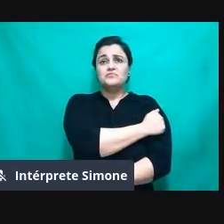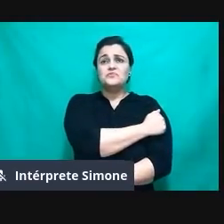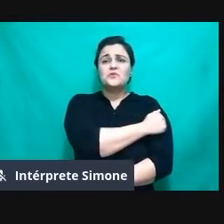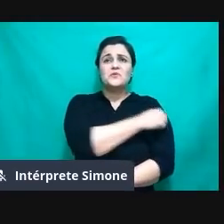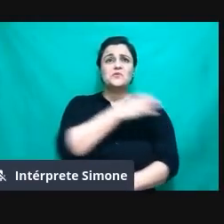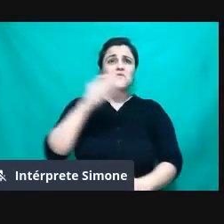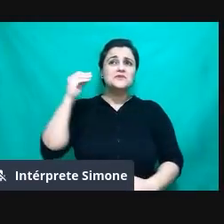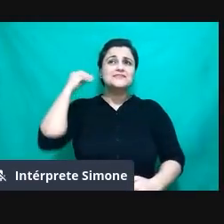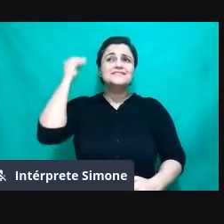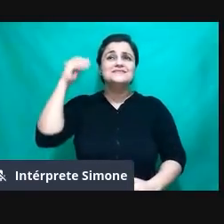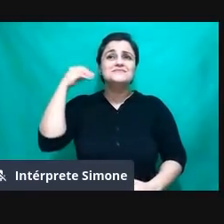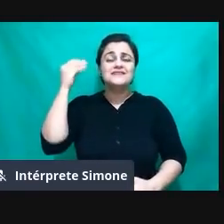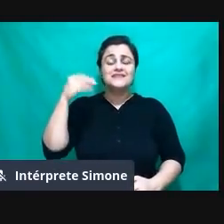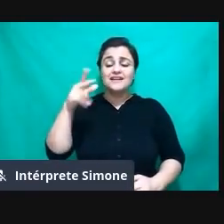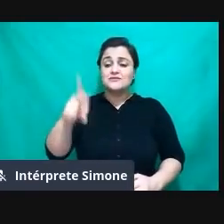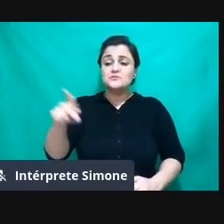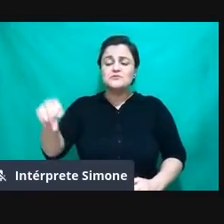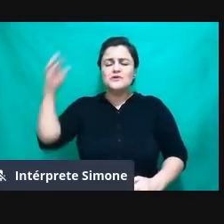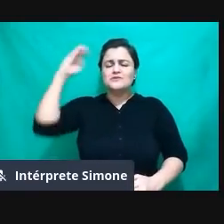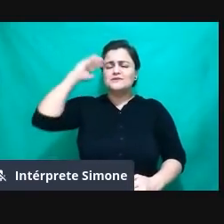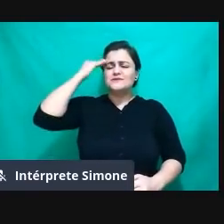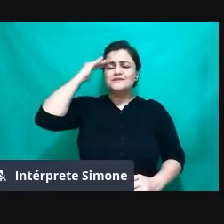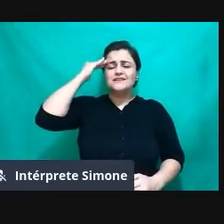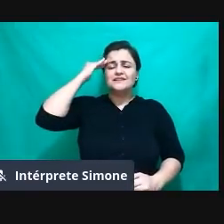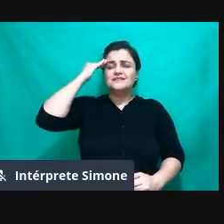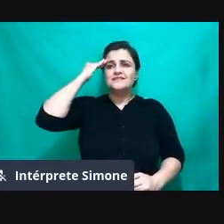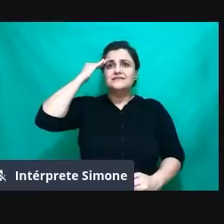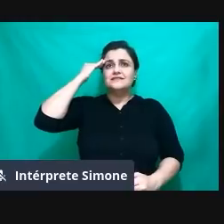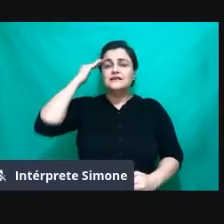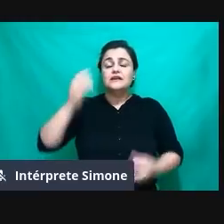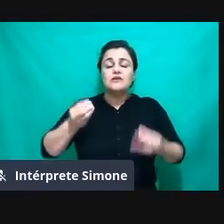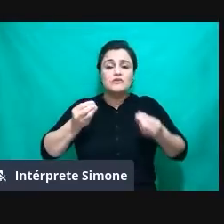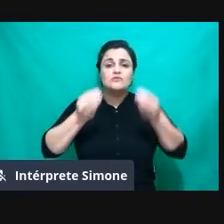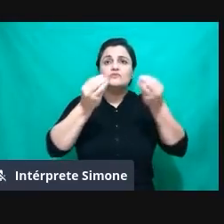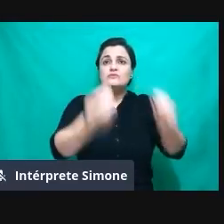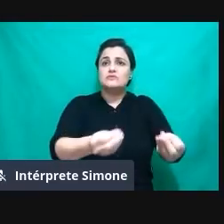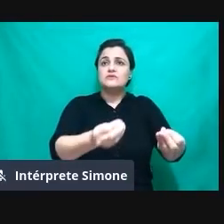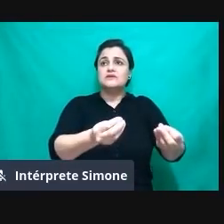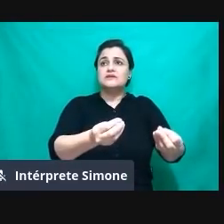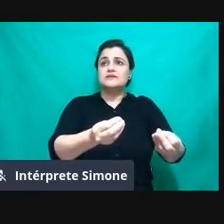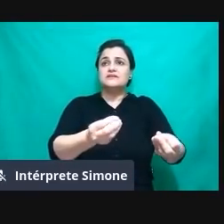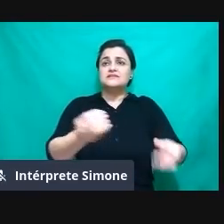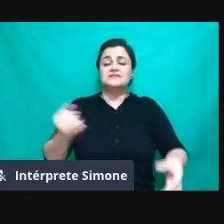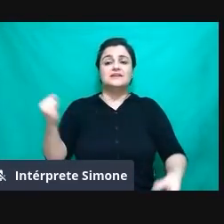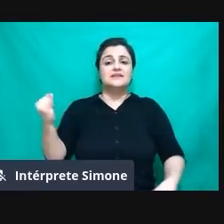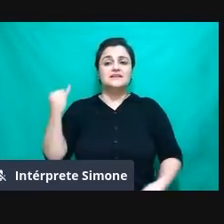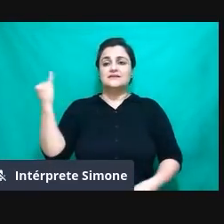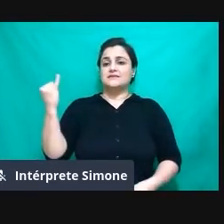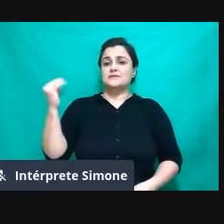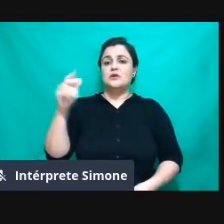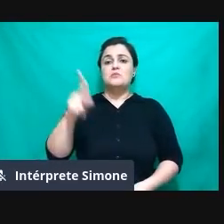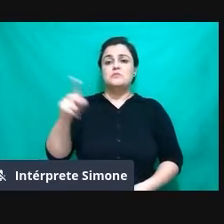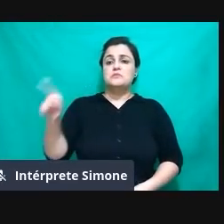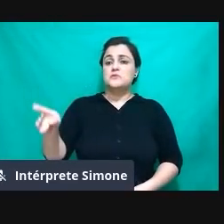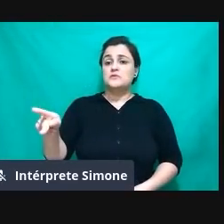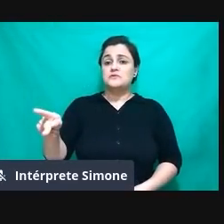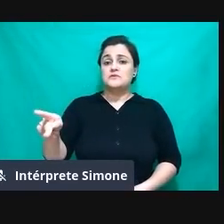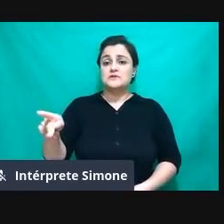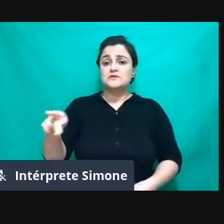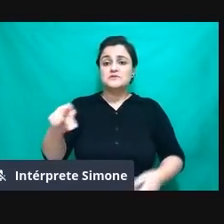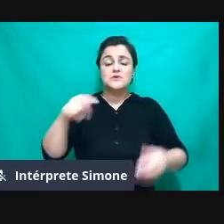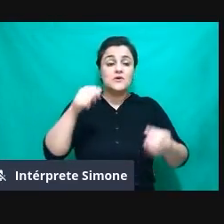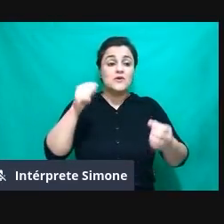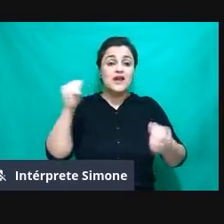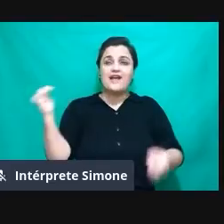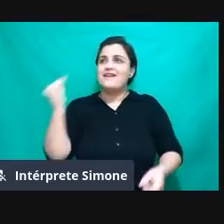essa produção, repetindo e refrisando, ela precisa ter sentido, fazer significado para